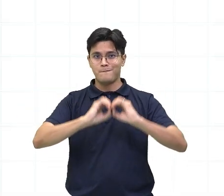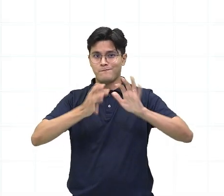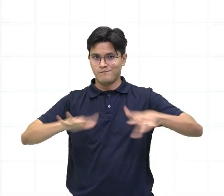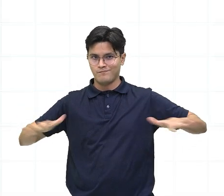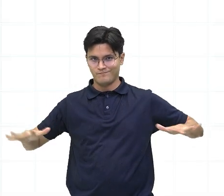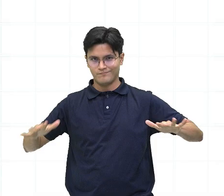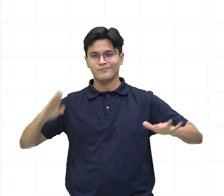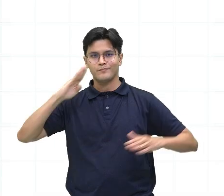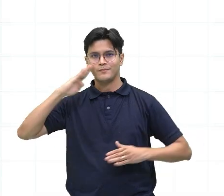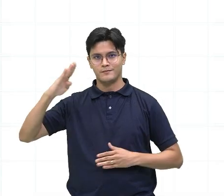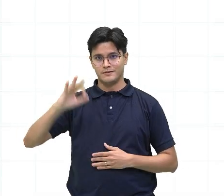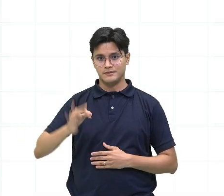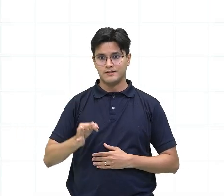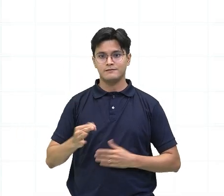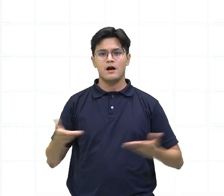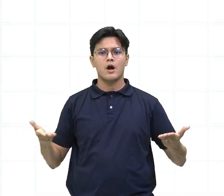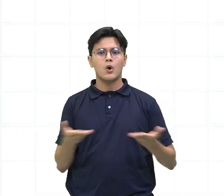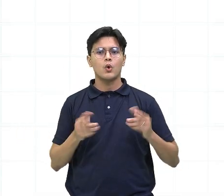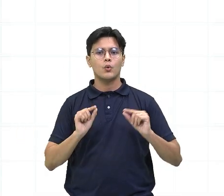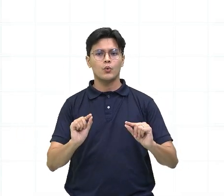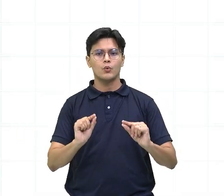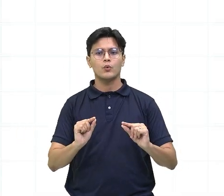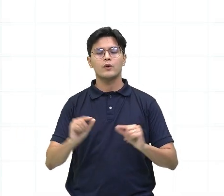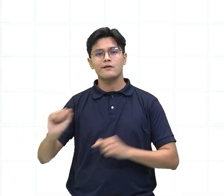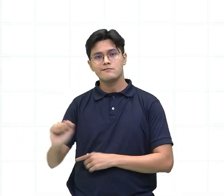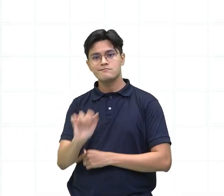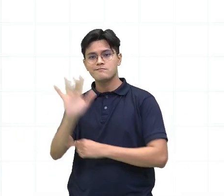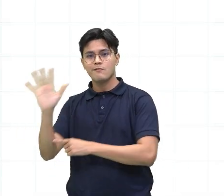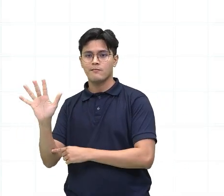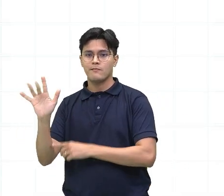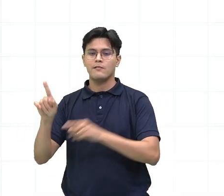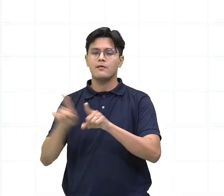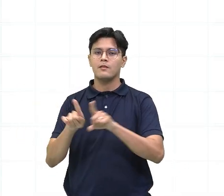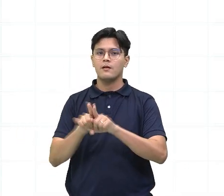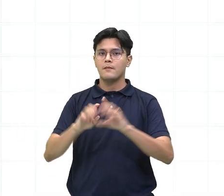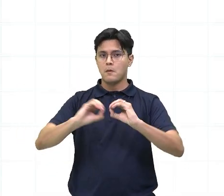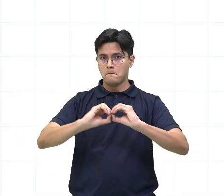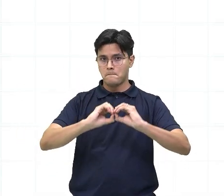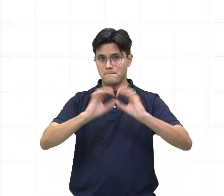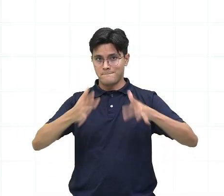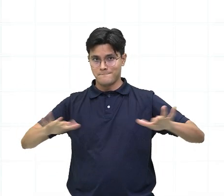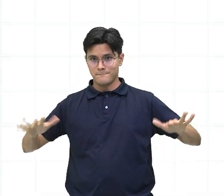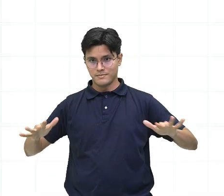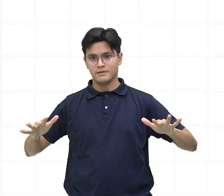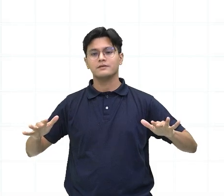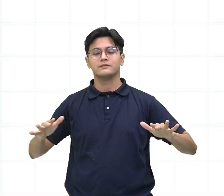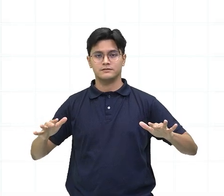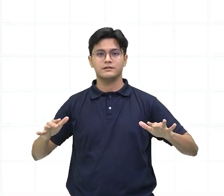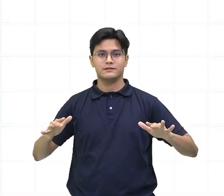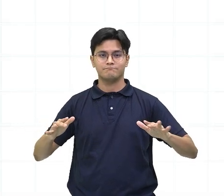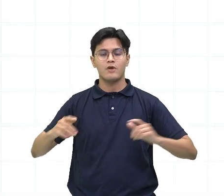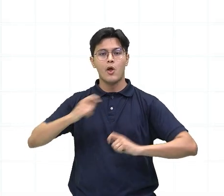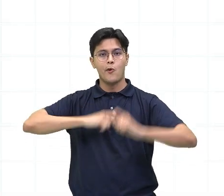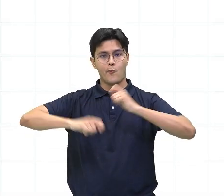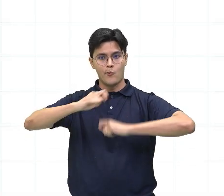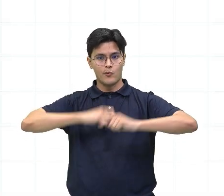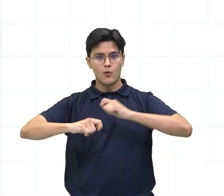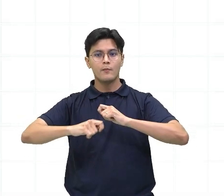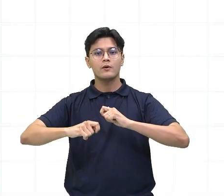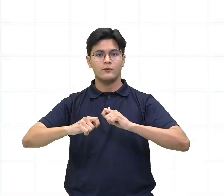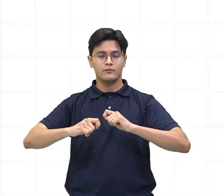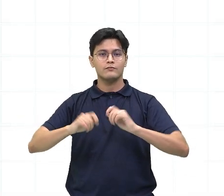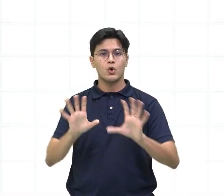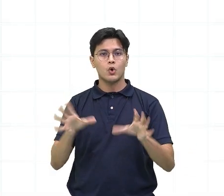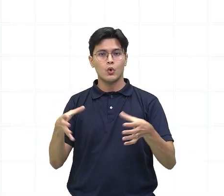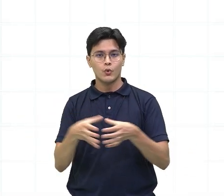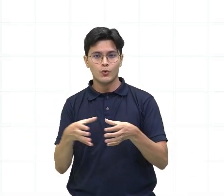principalmente, ok? Agora, a Ásia Pacific Economic Cooperation, gente, a APEC, que